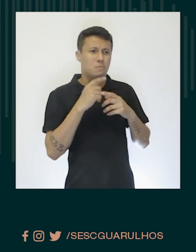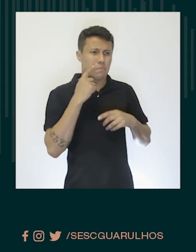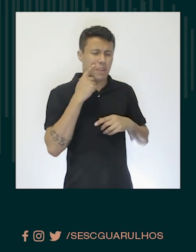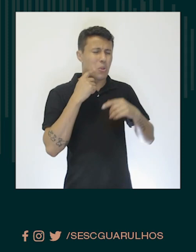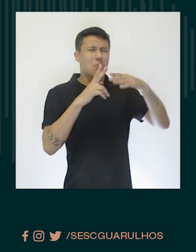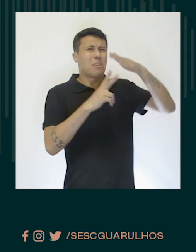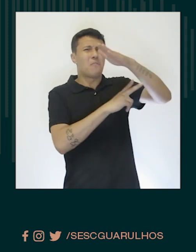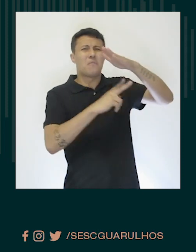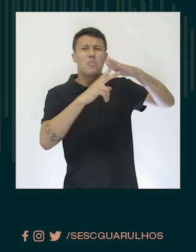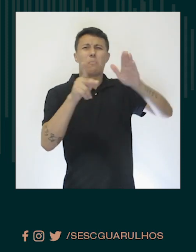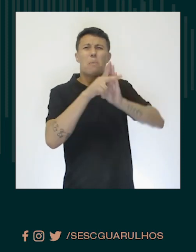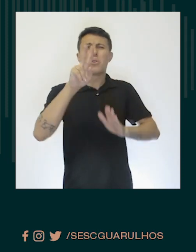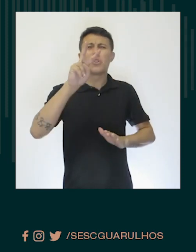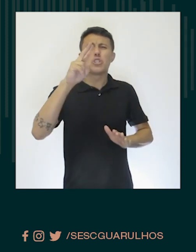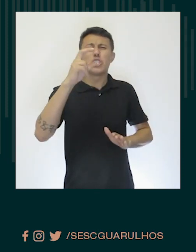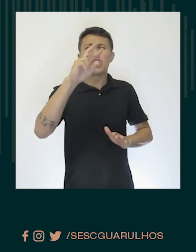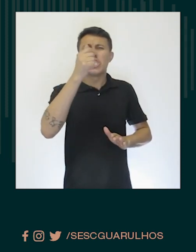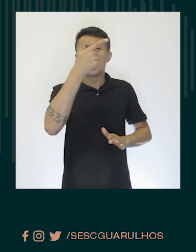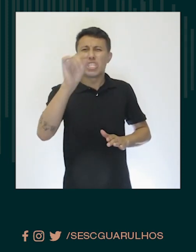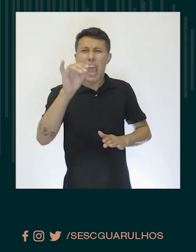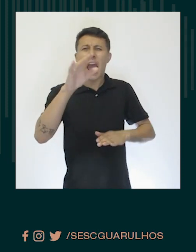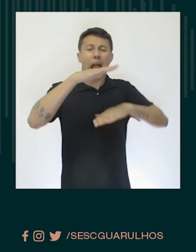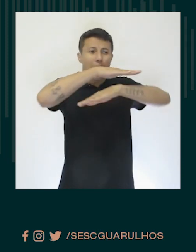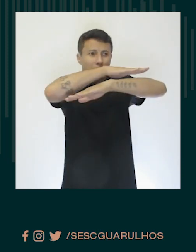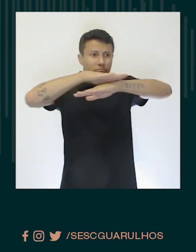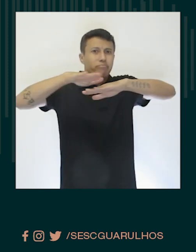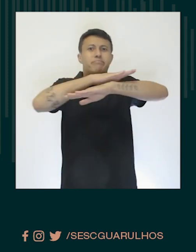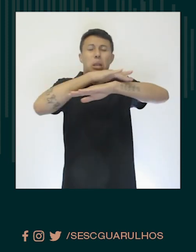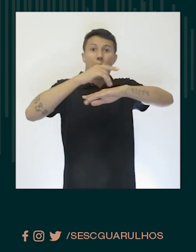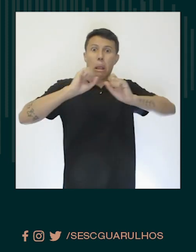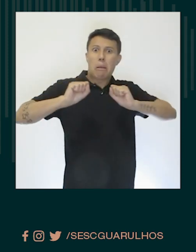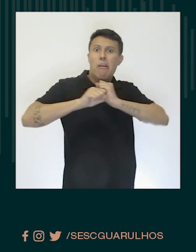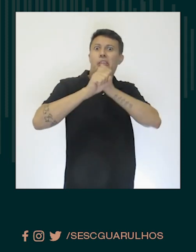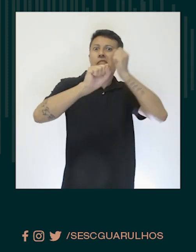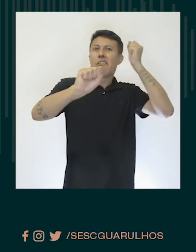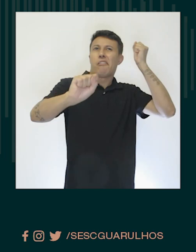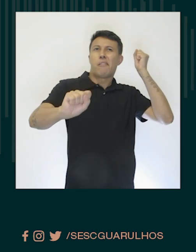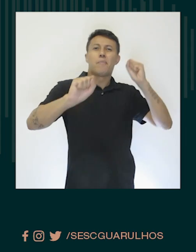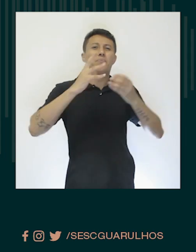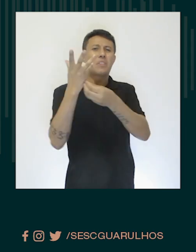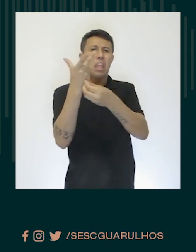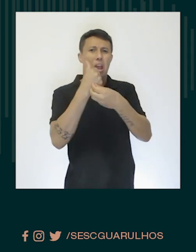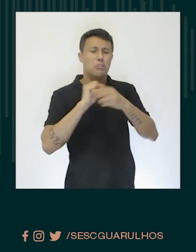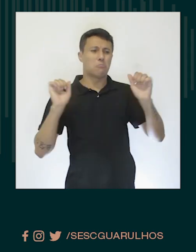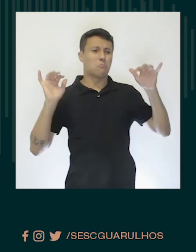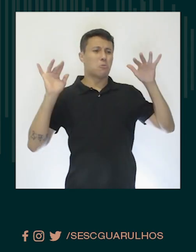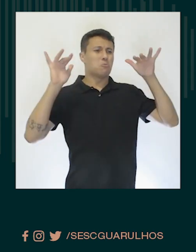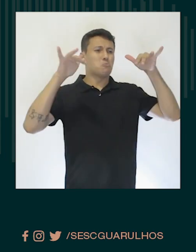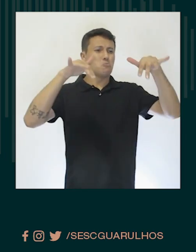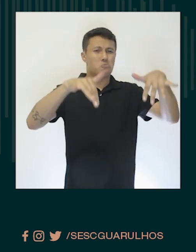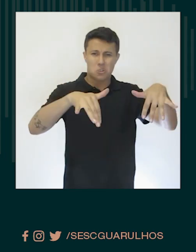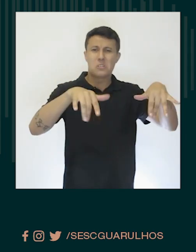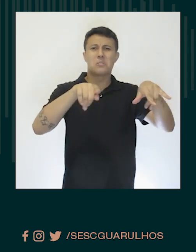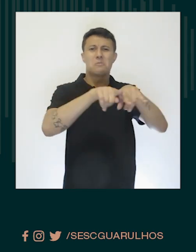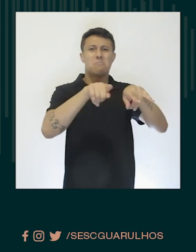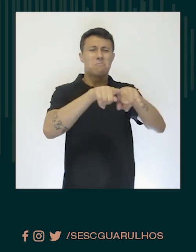Viaduto da República que tem a prefeitura em cima. Então foi muito grande, tocou vários artistas também, Medula,